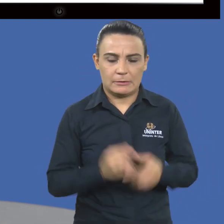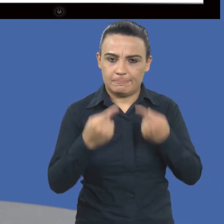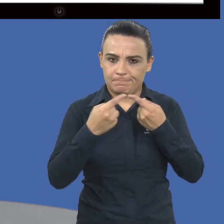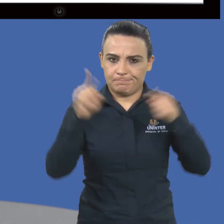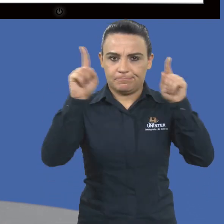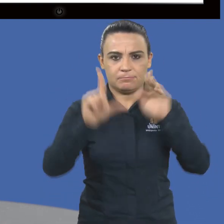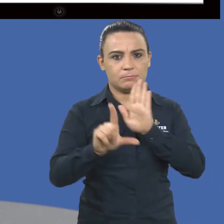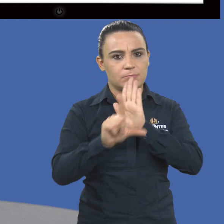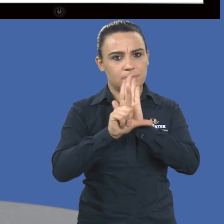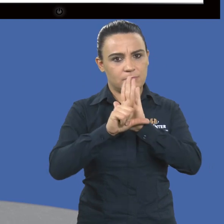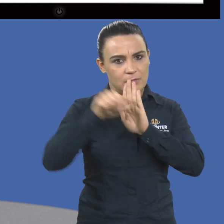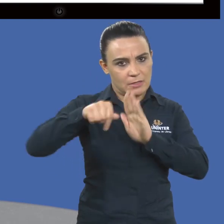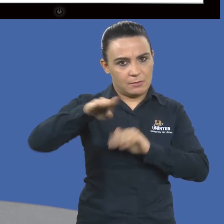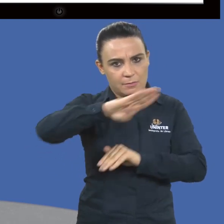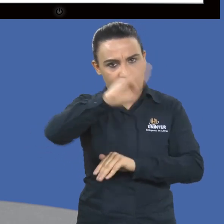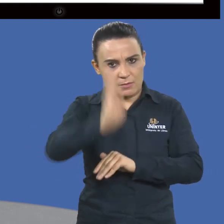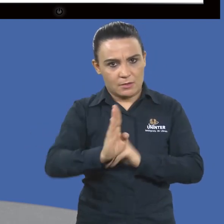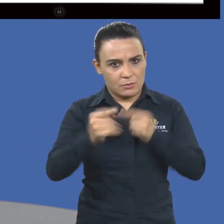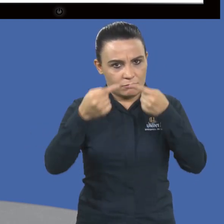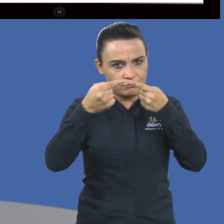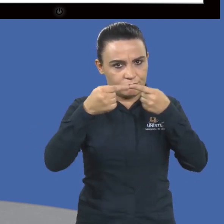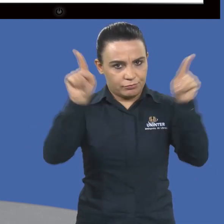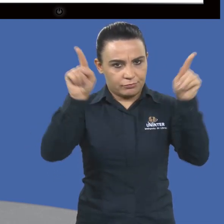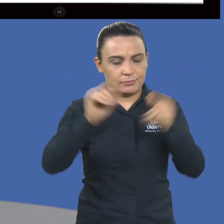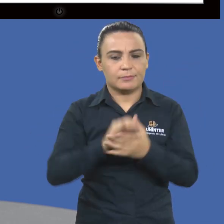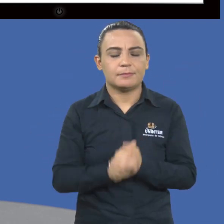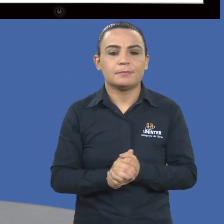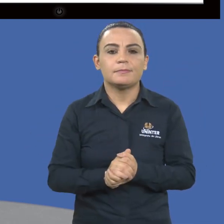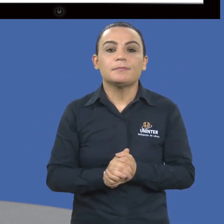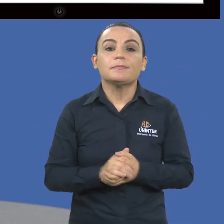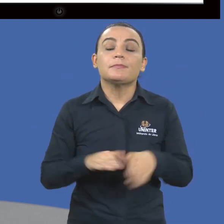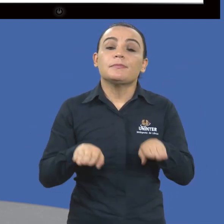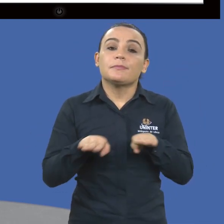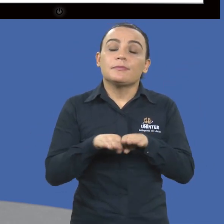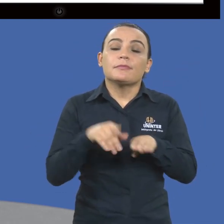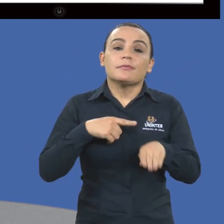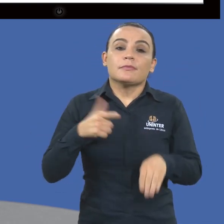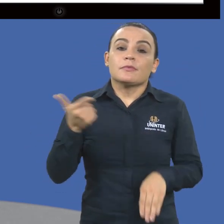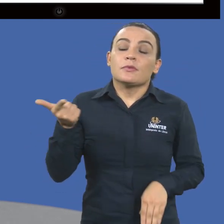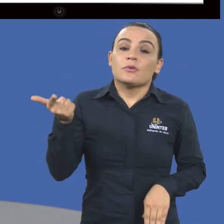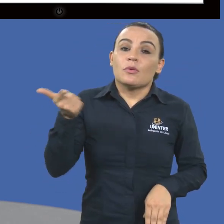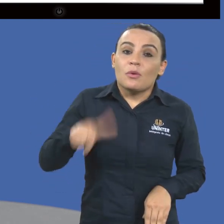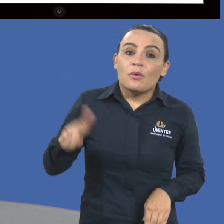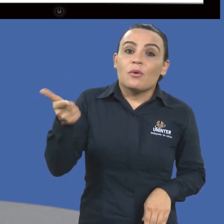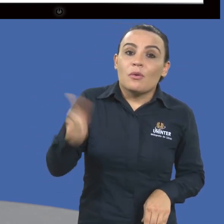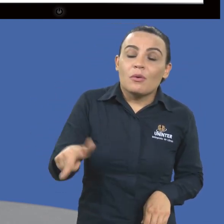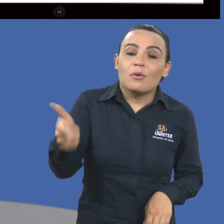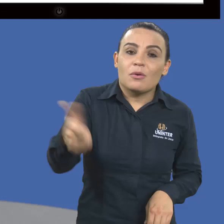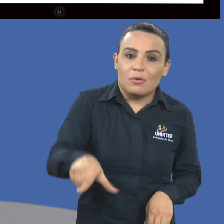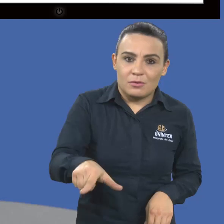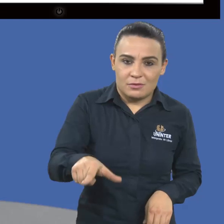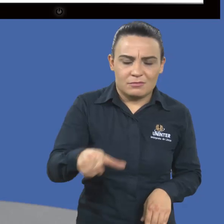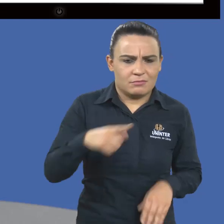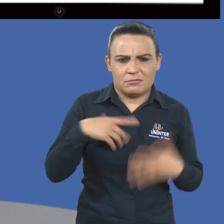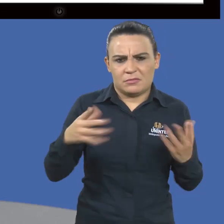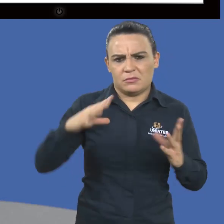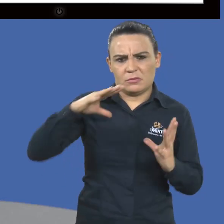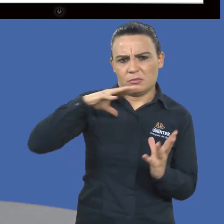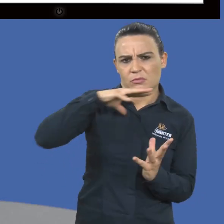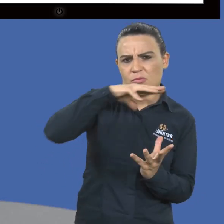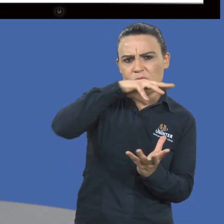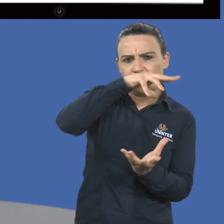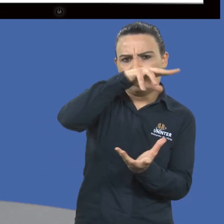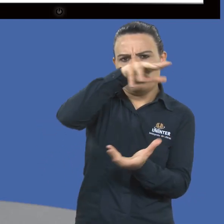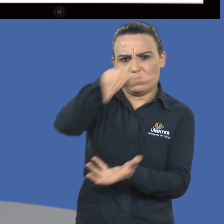Eu gostaria de mencionar, né, em relação à incidência. Veja que em